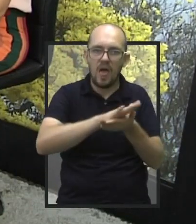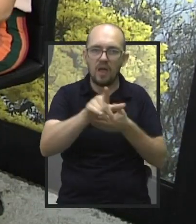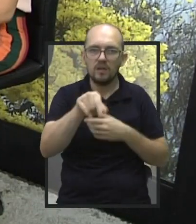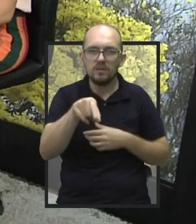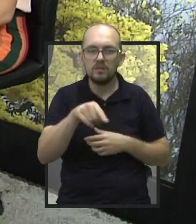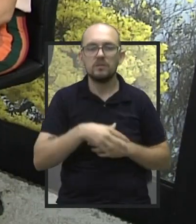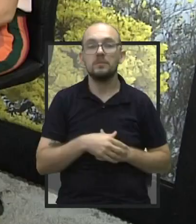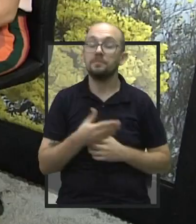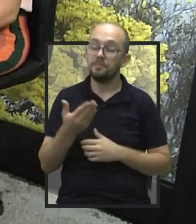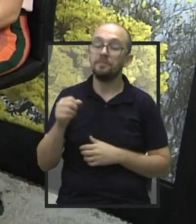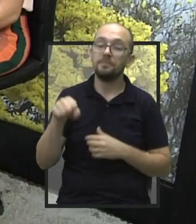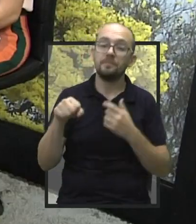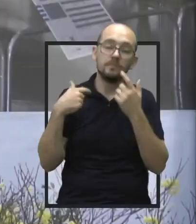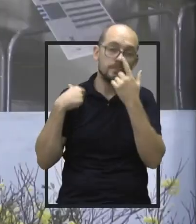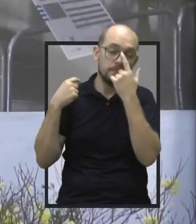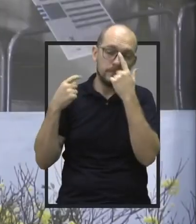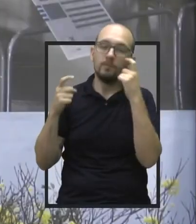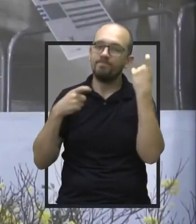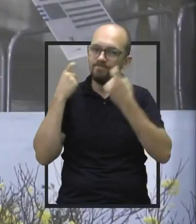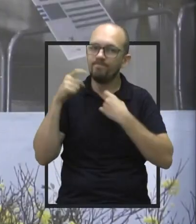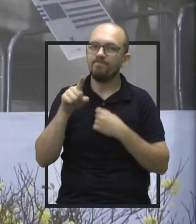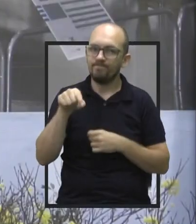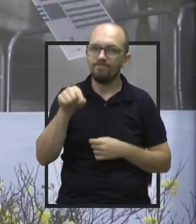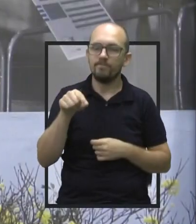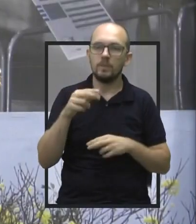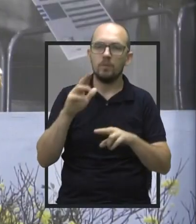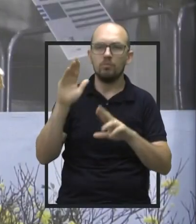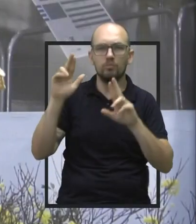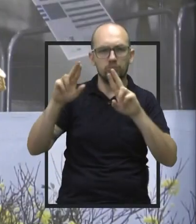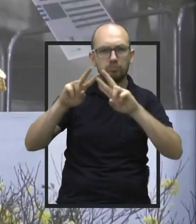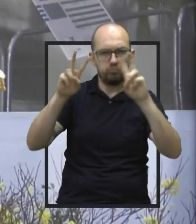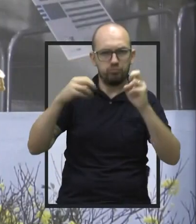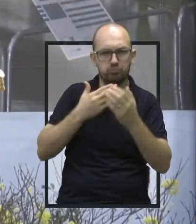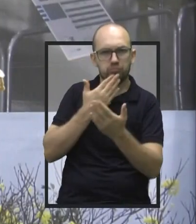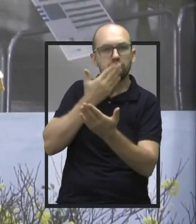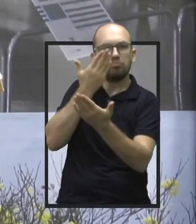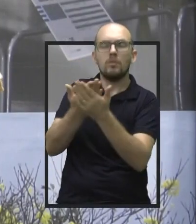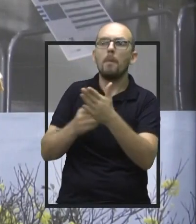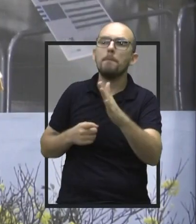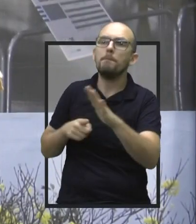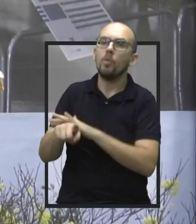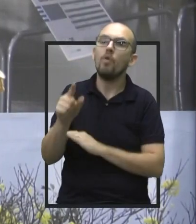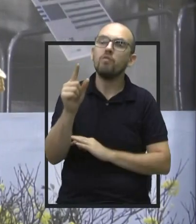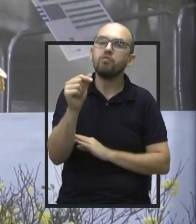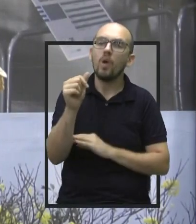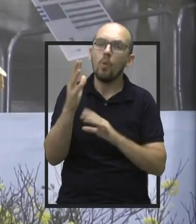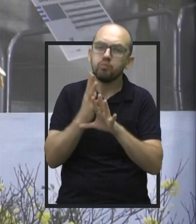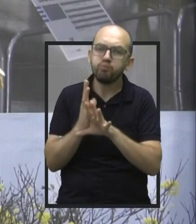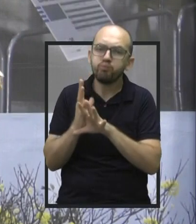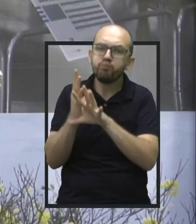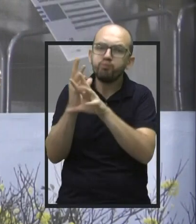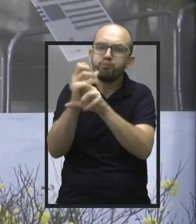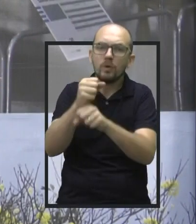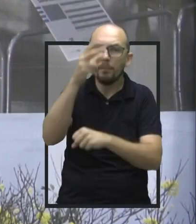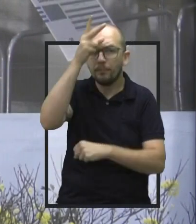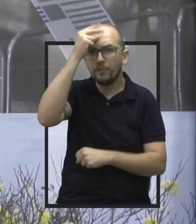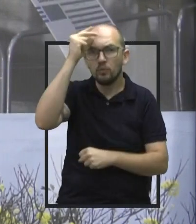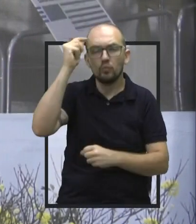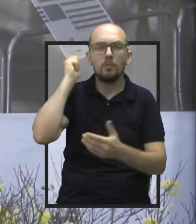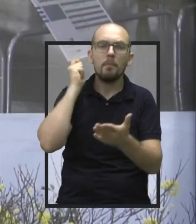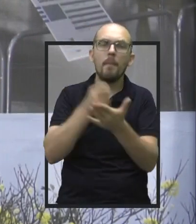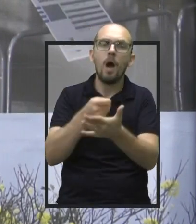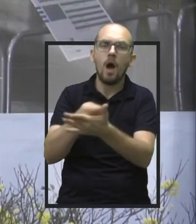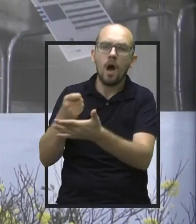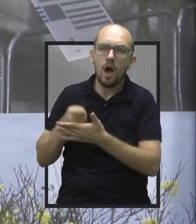Sim. Eu fiz inclusive um requerimento sobre isso, perguntando, né, qual é o gasto total que a Prefeitura tem com as